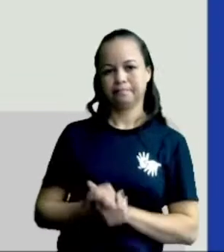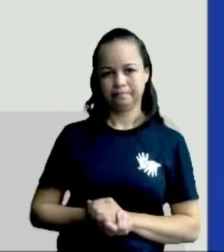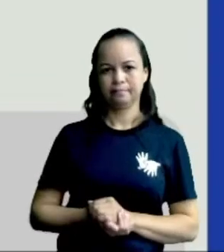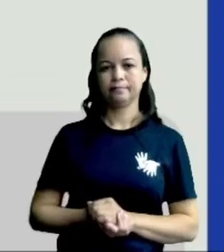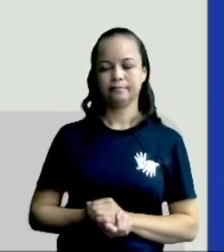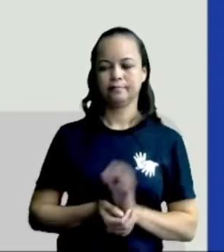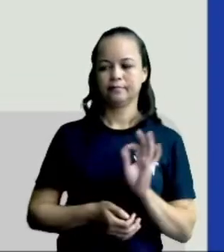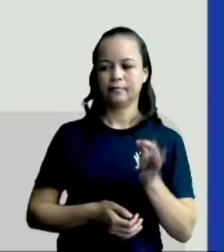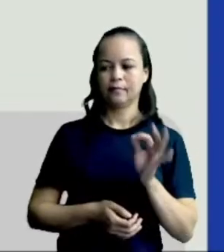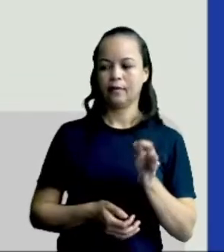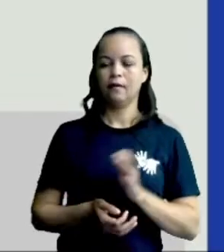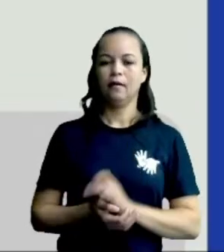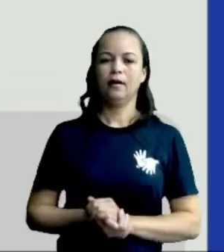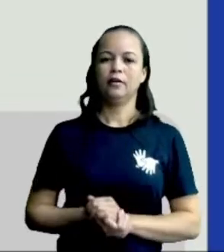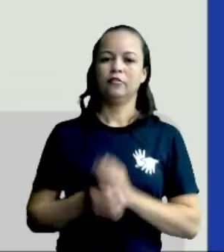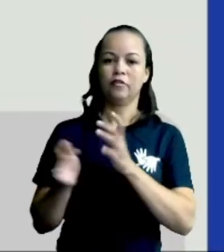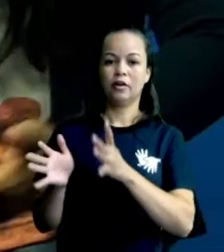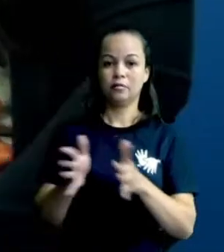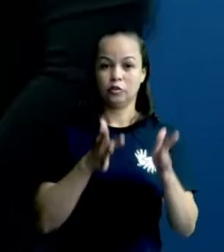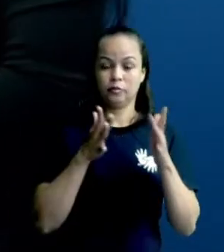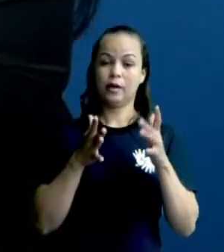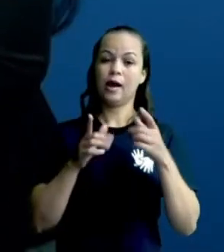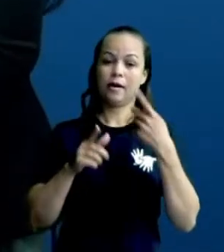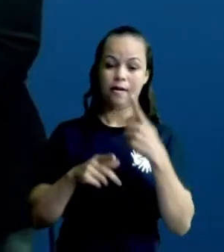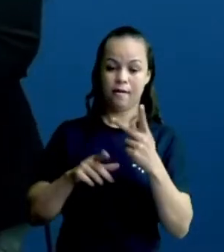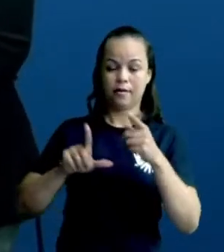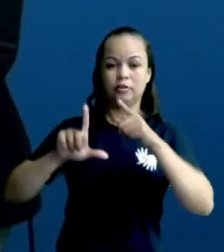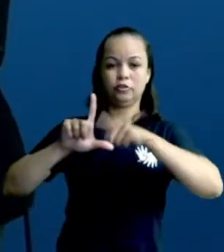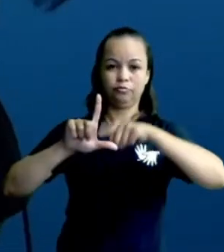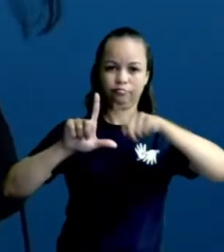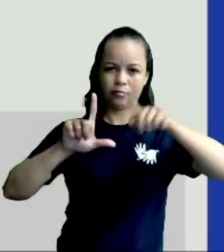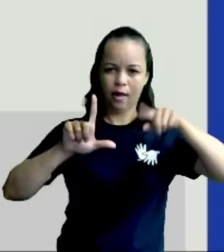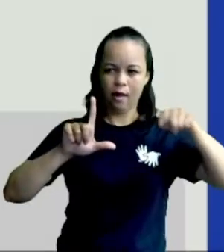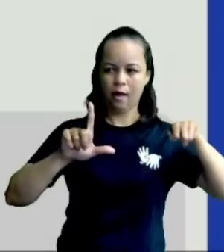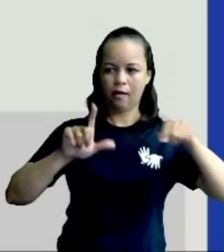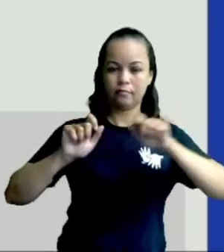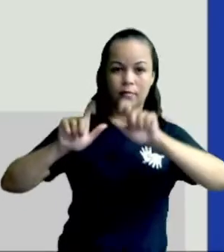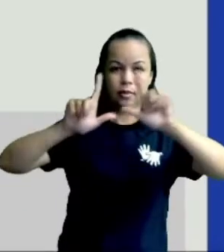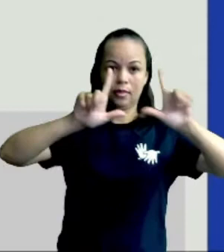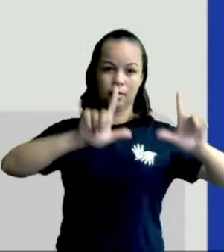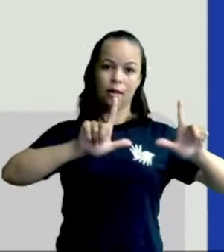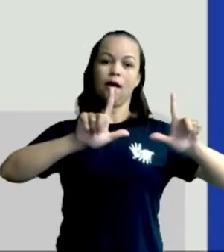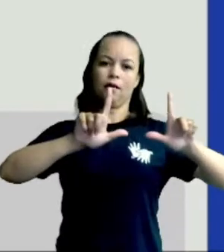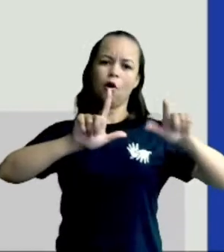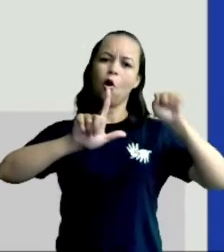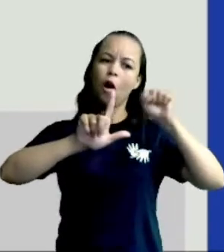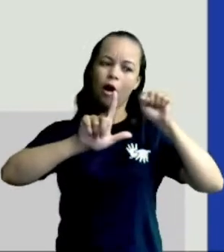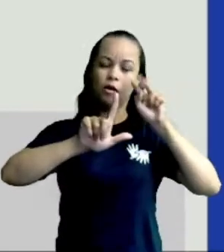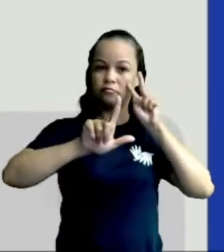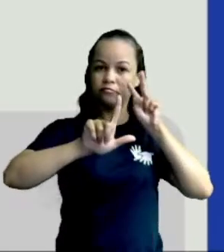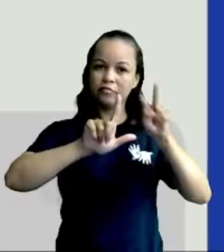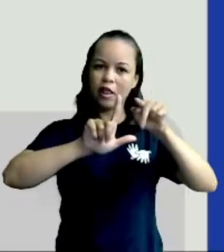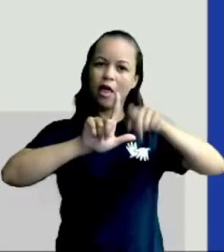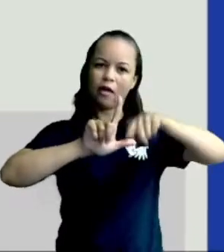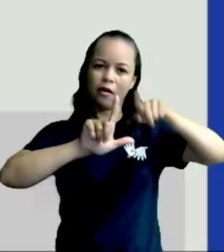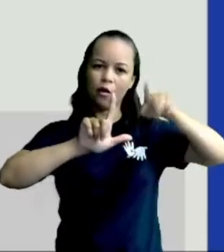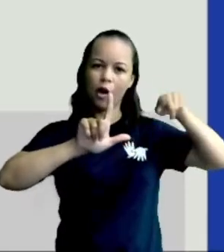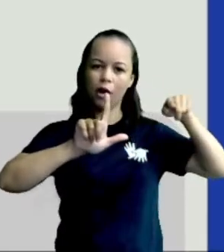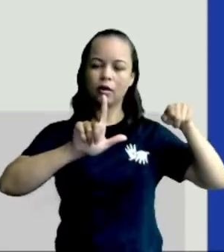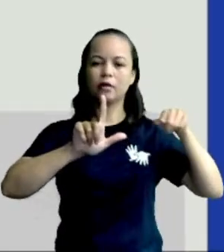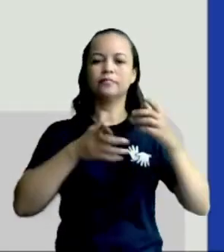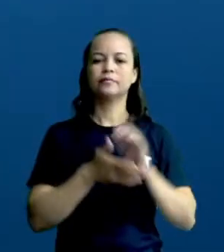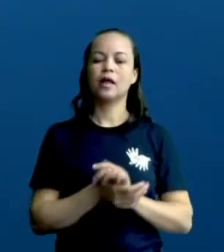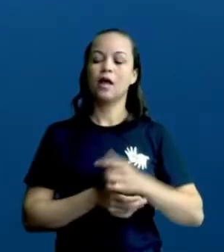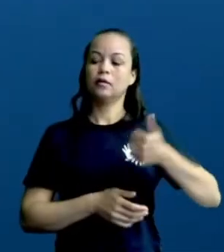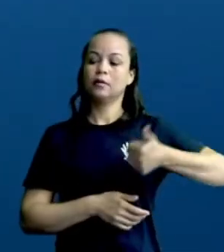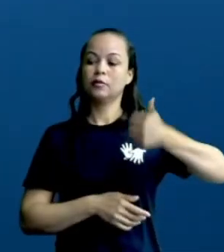certo? Vamos para esses gráficos. Olha aqui os gráficos, tá certo? Nós temos